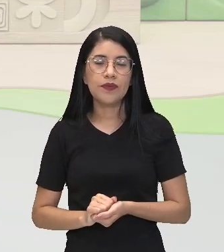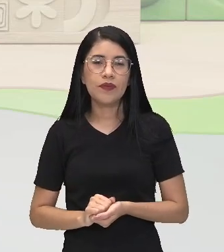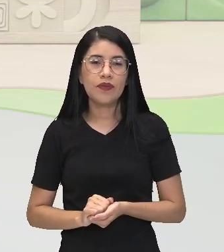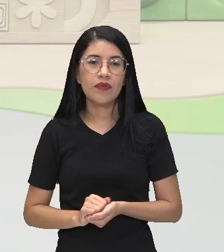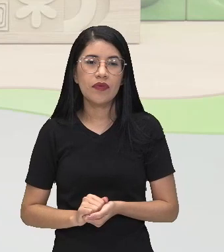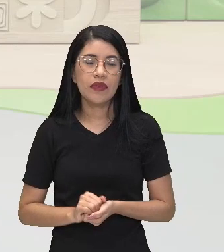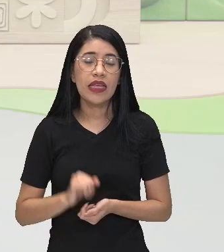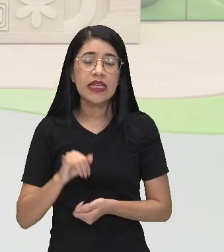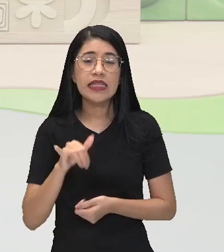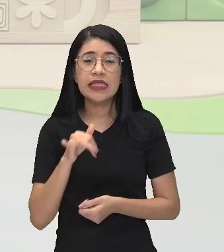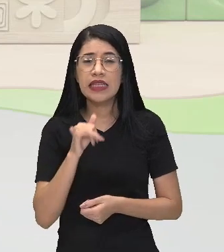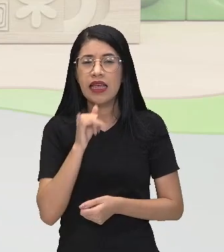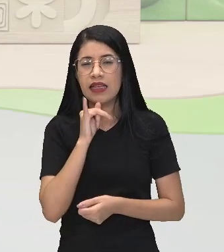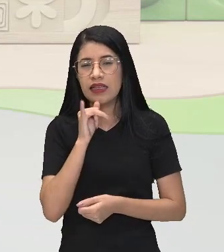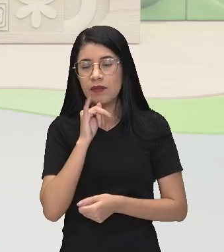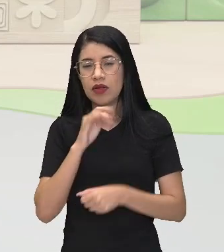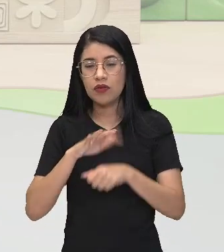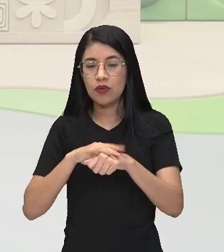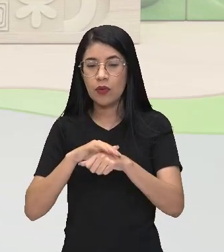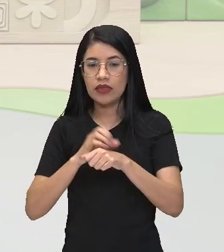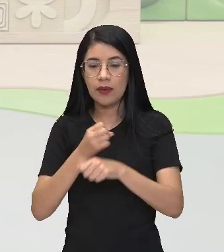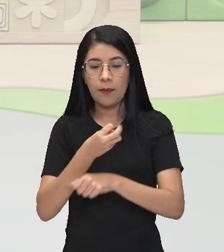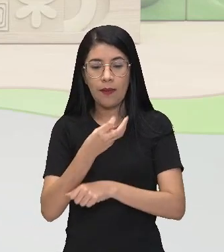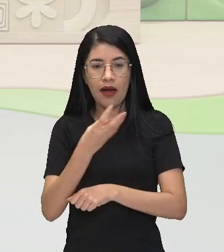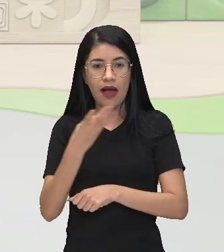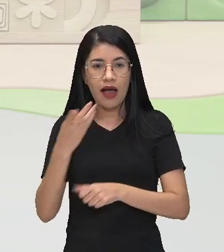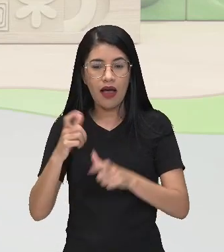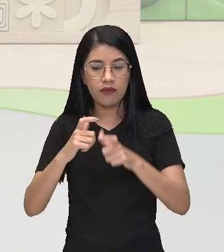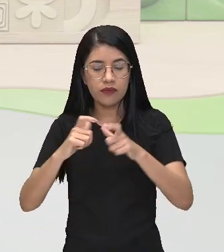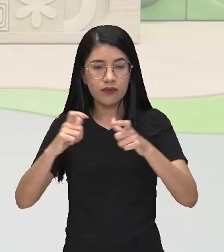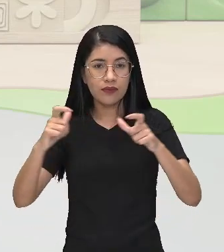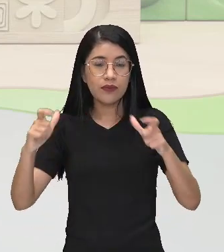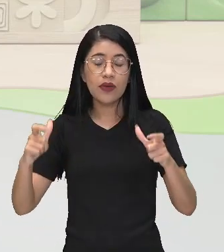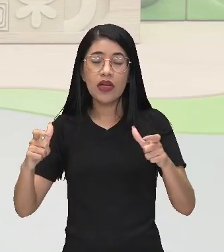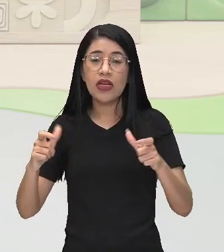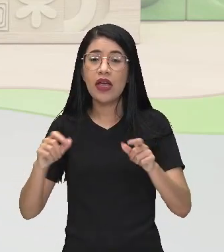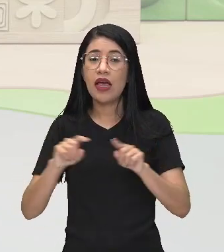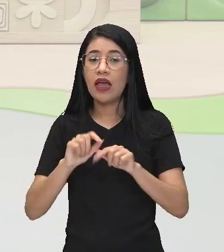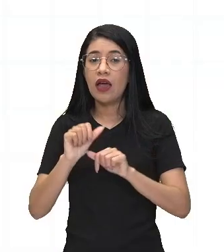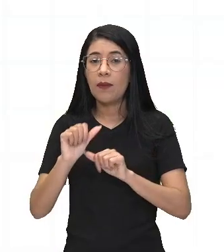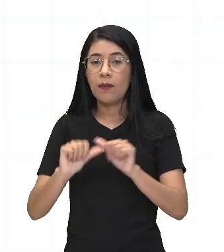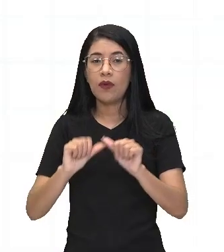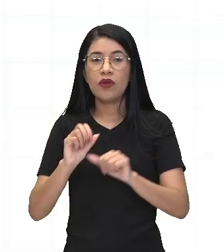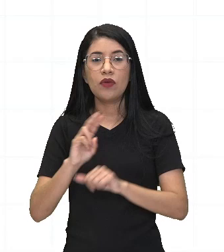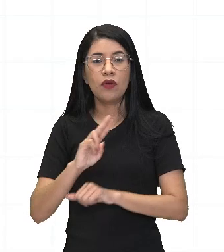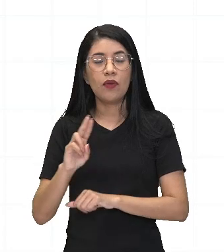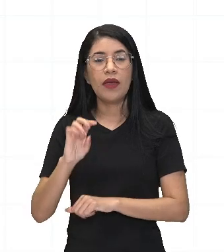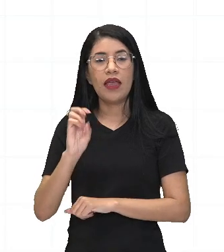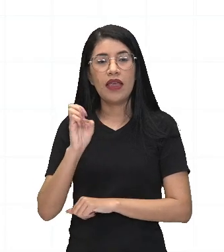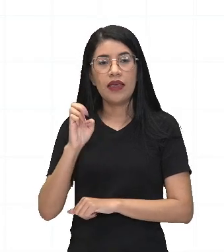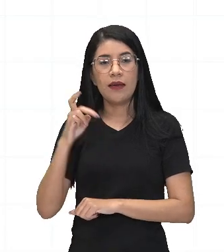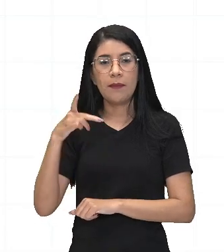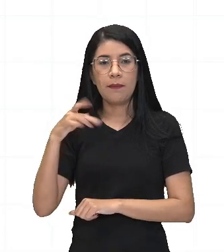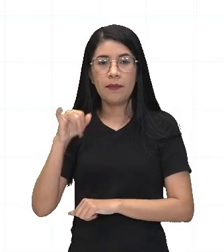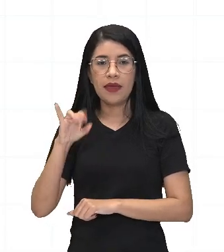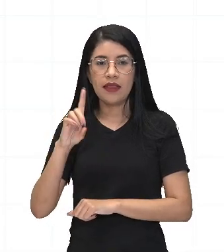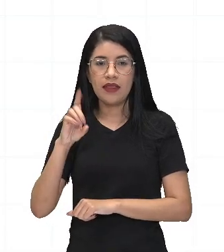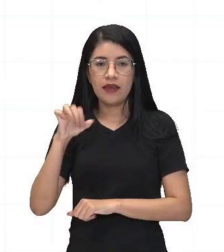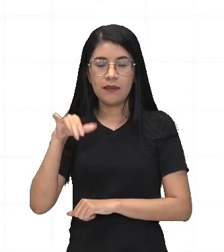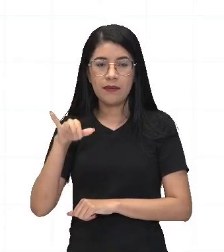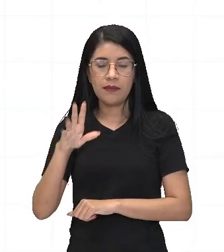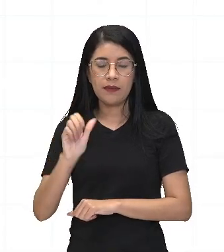um número, em uma quantidade maior, vejam aí que já é uma epidemia, vejam. Nós temos a epidemia, que é